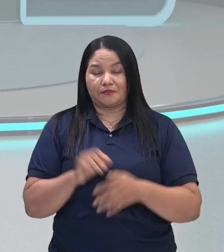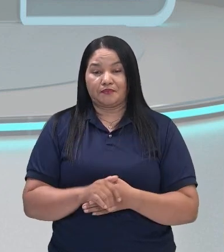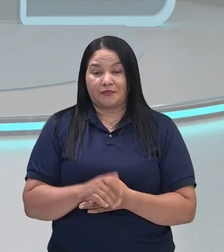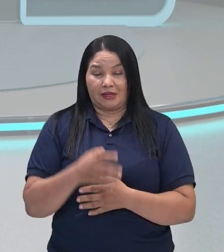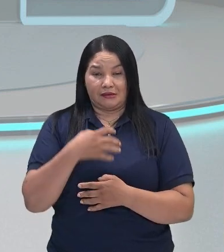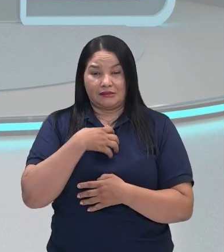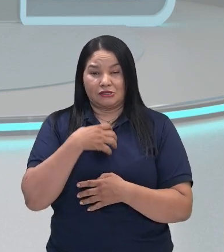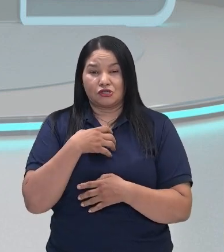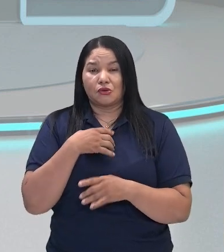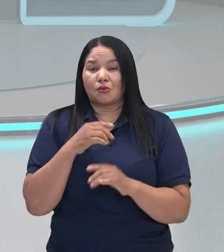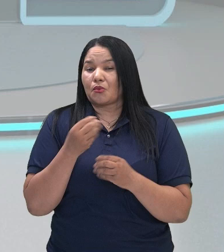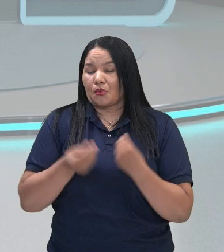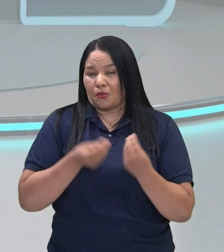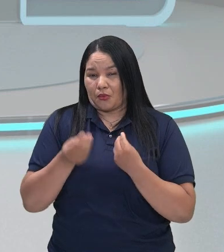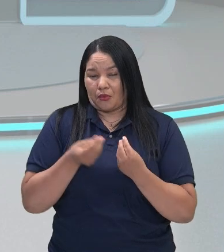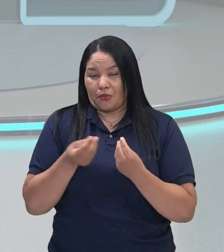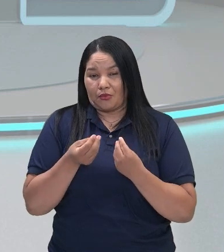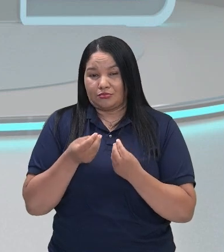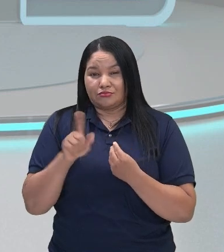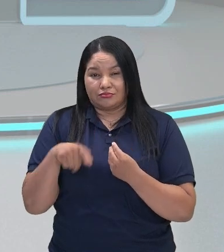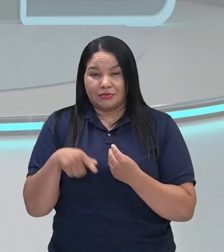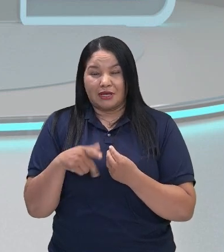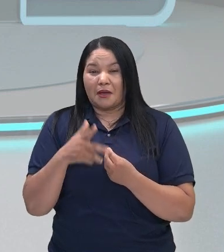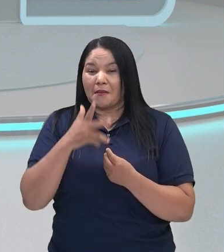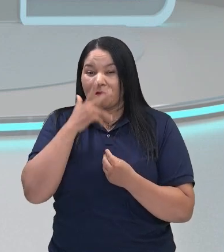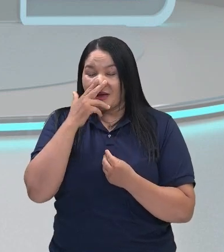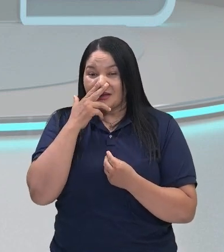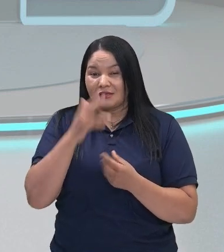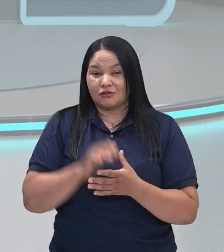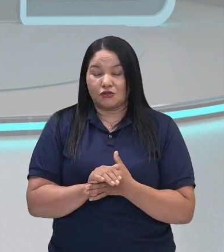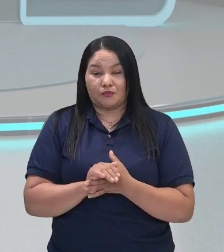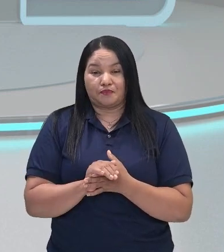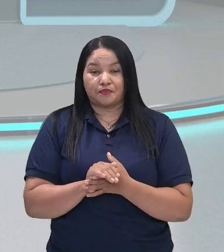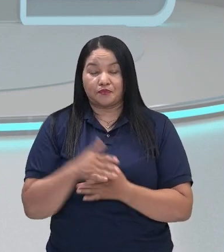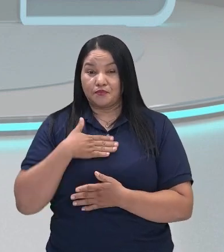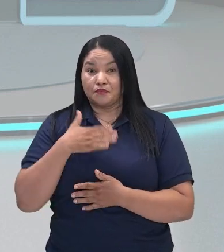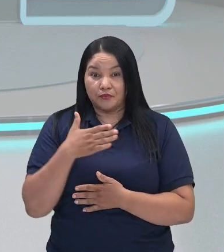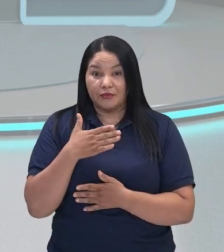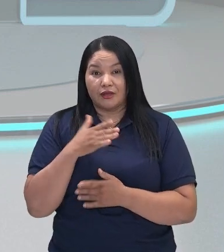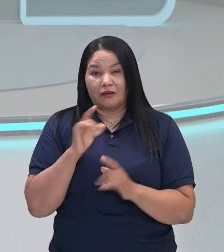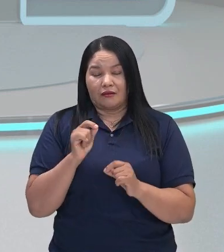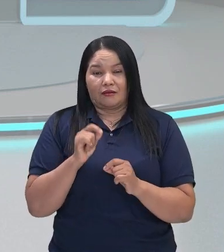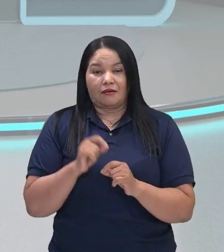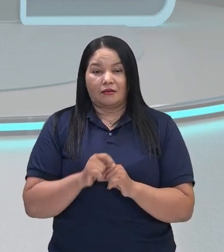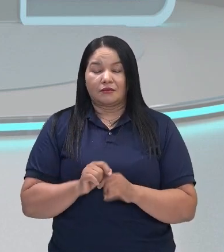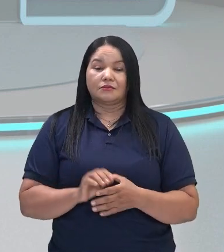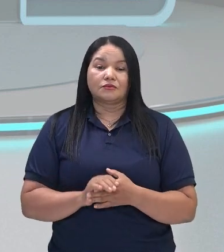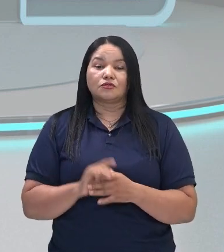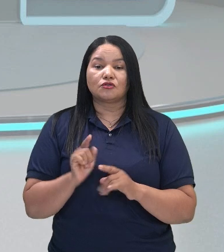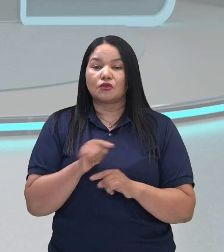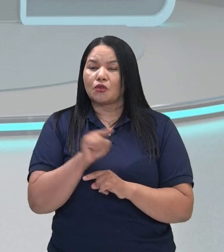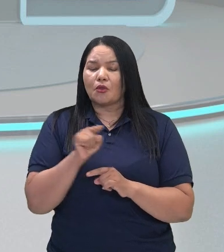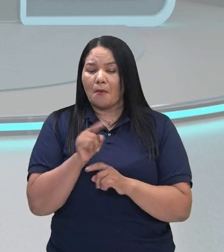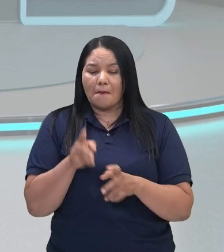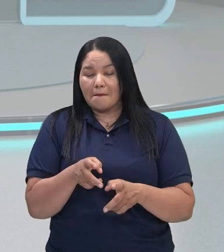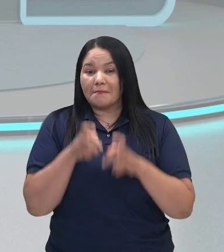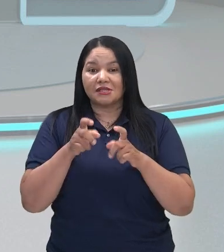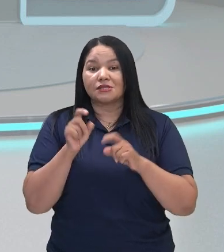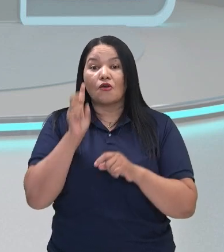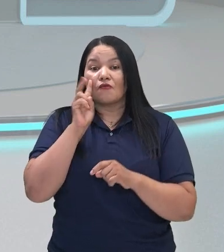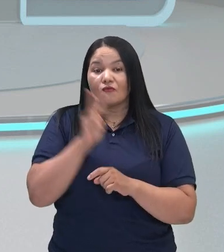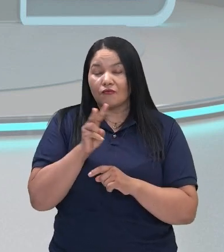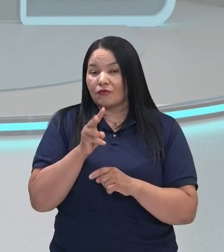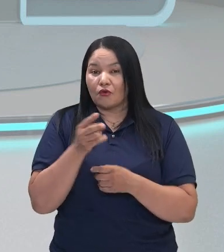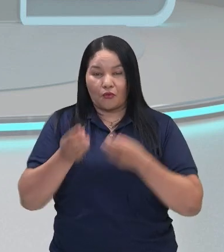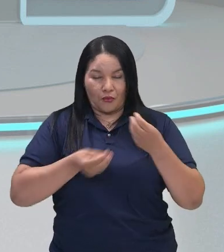Conseguiu ouvir? É um suspensezinho. E como automaticamente a gente vê essa